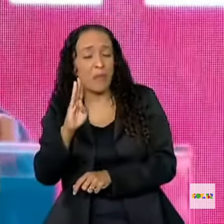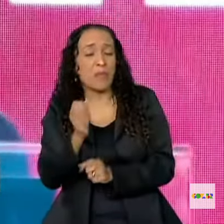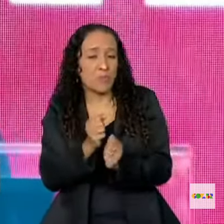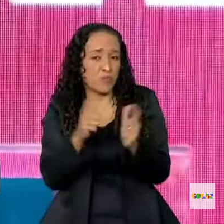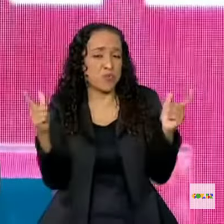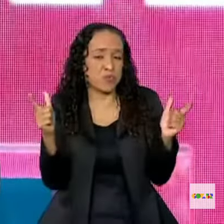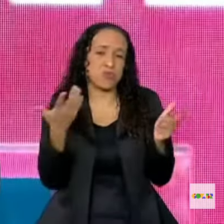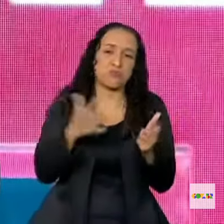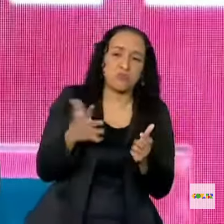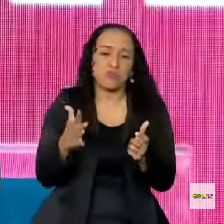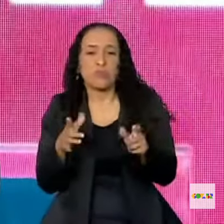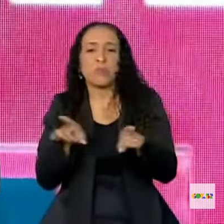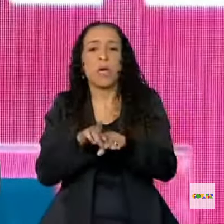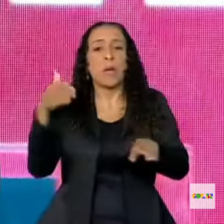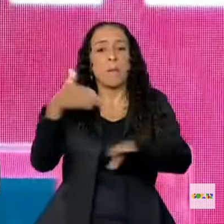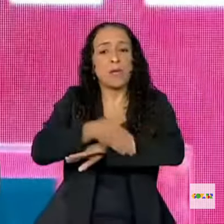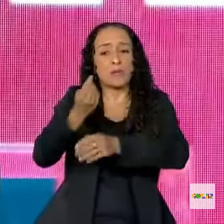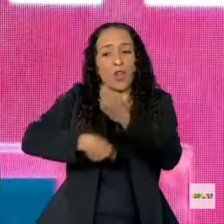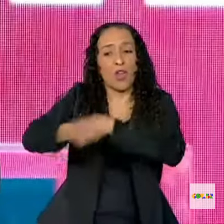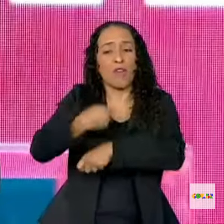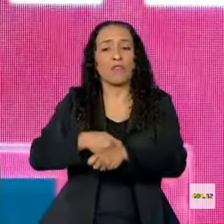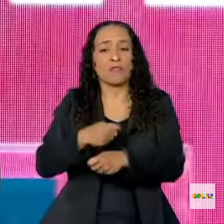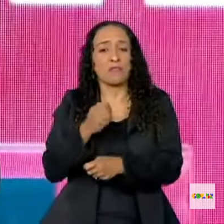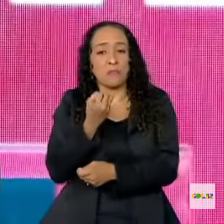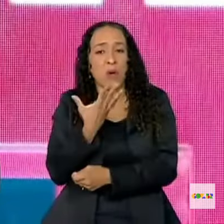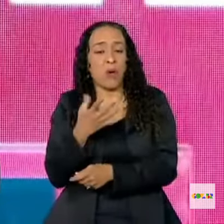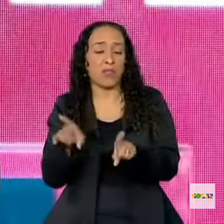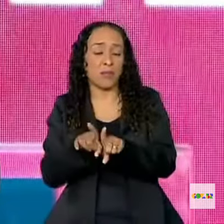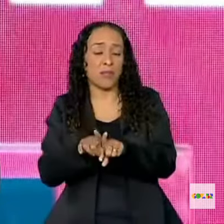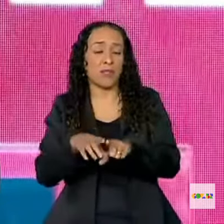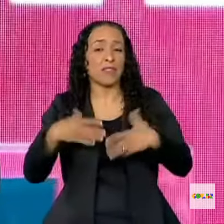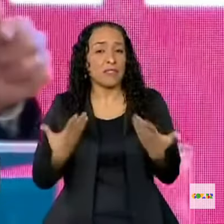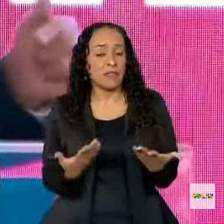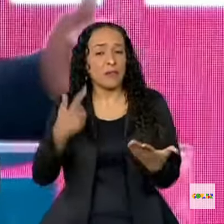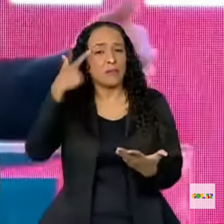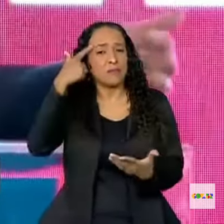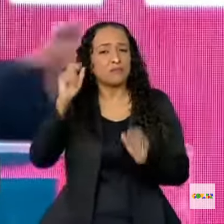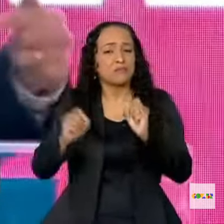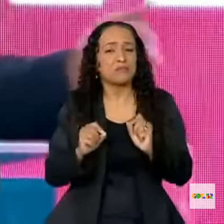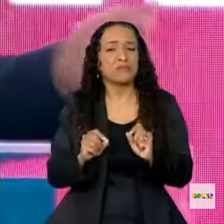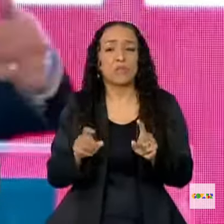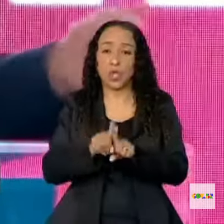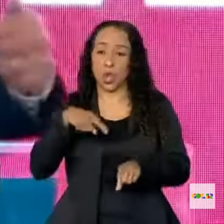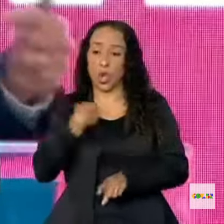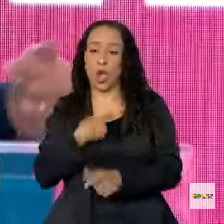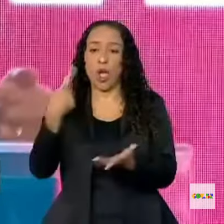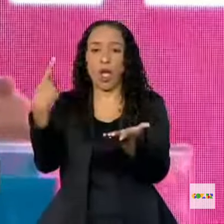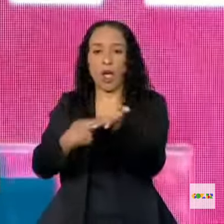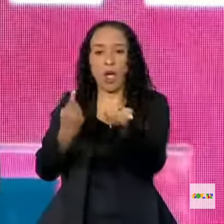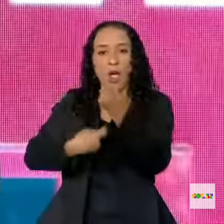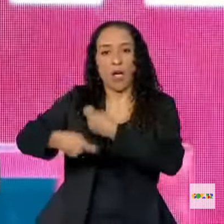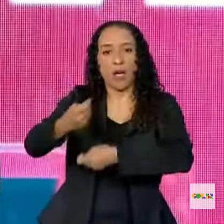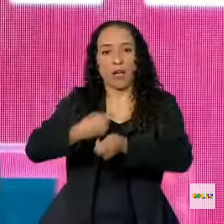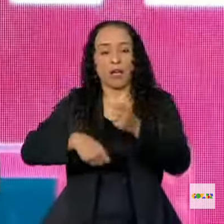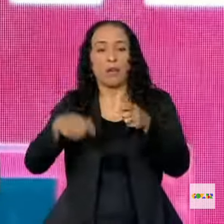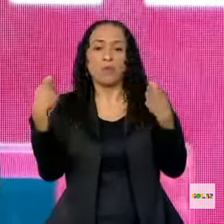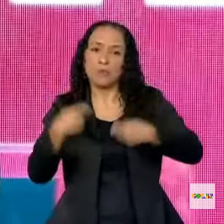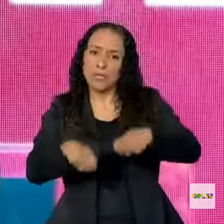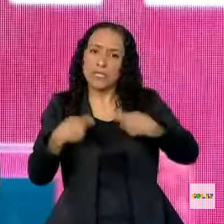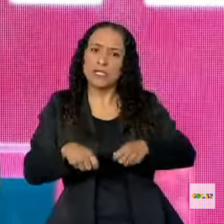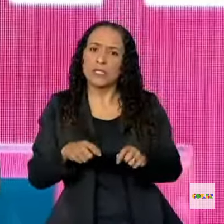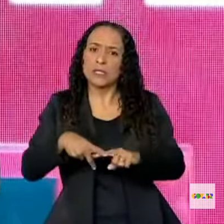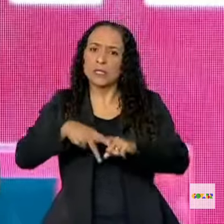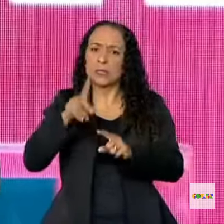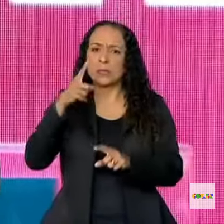Brasil uma participação economia eu penso que inclusive os nossos acordos comerciais precisam